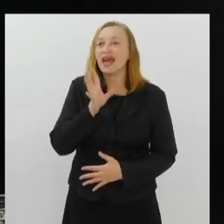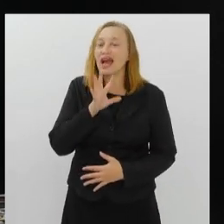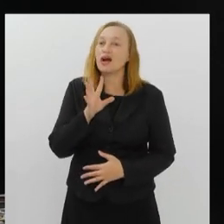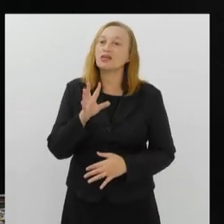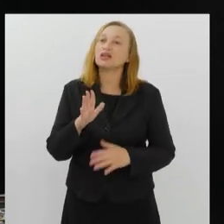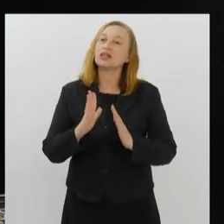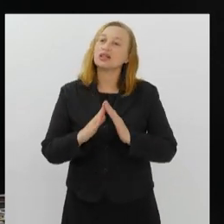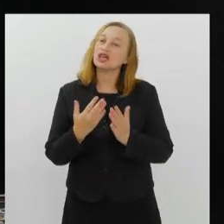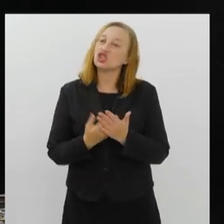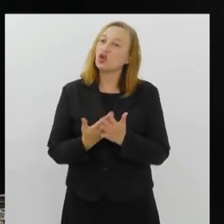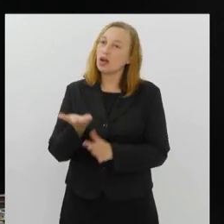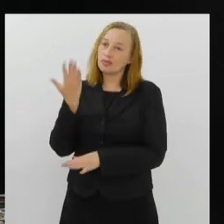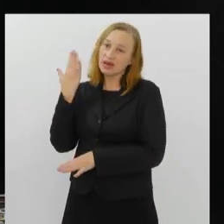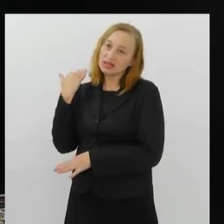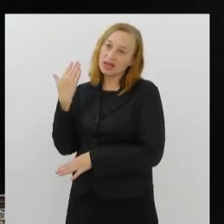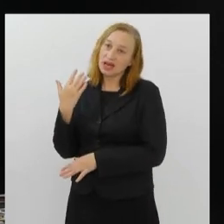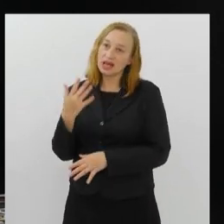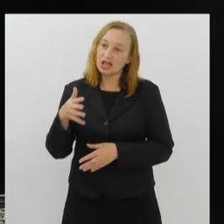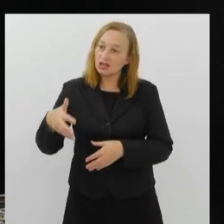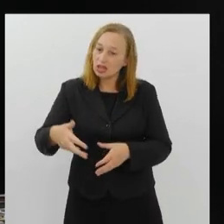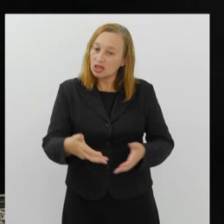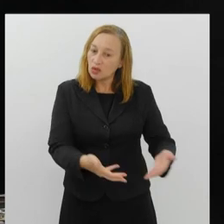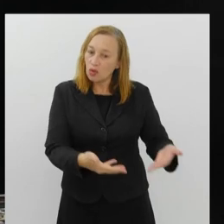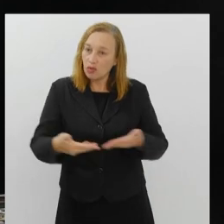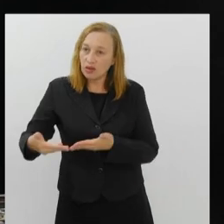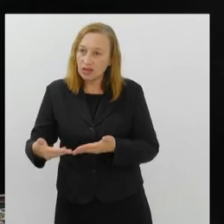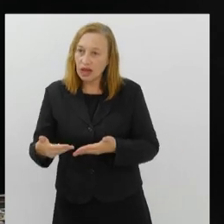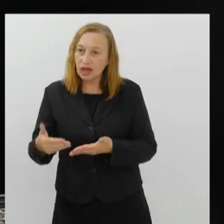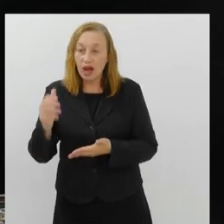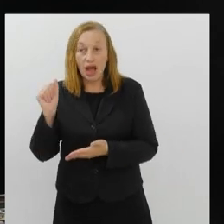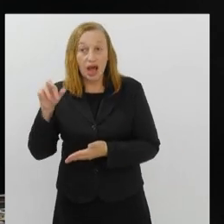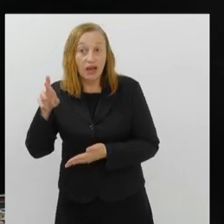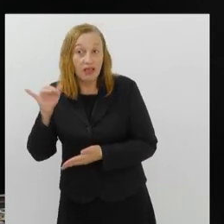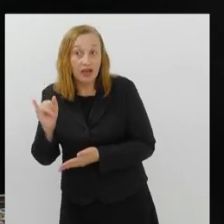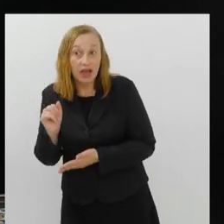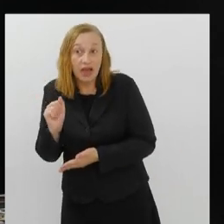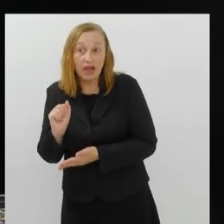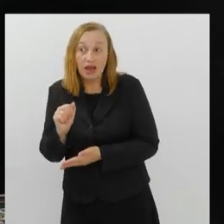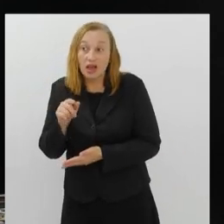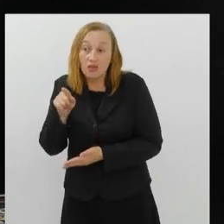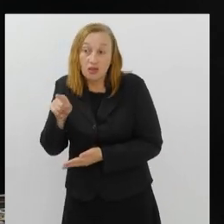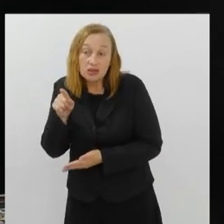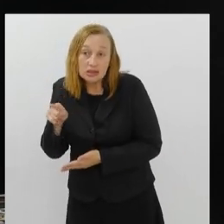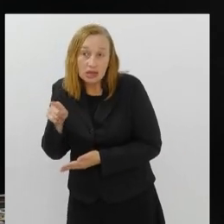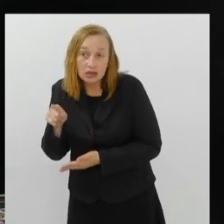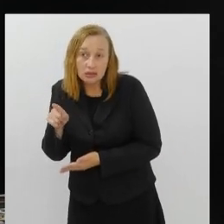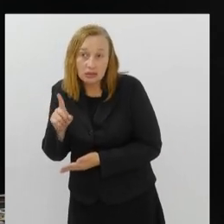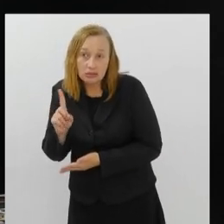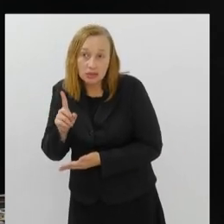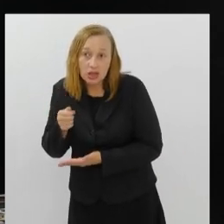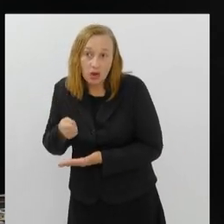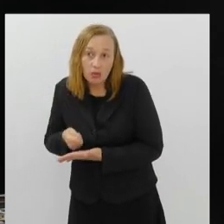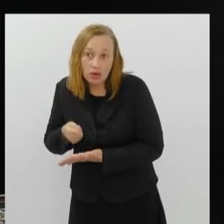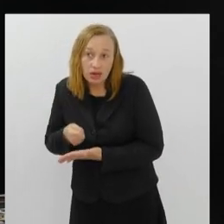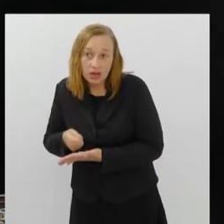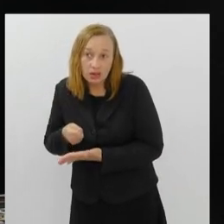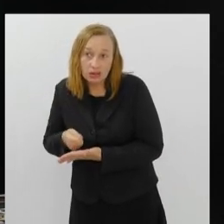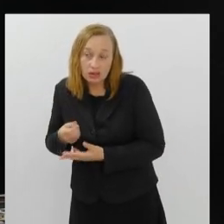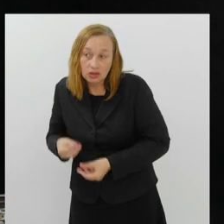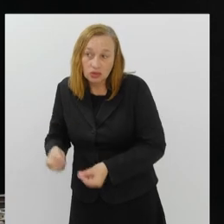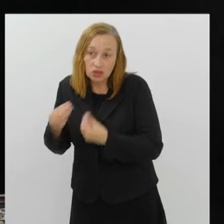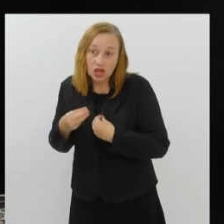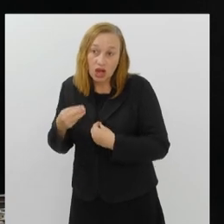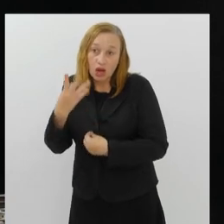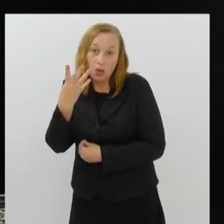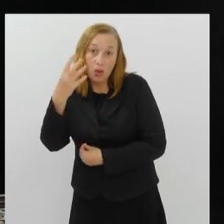direção da escola na época, que ele fala assim, eles pegaram a Andréia, chamaram para o canto e falaram, olha, você não tem a menor obrigação de nos dar os